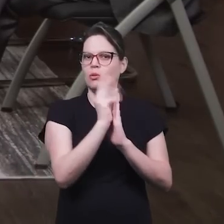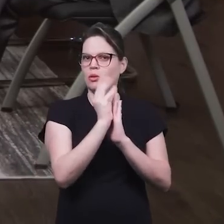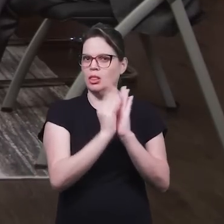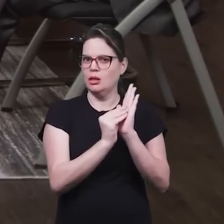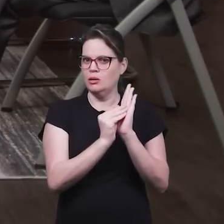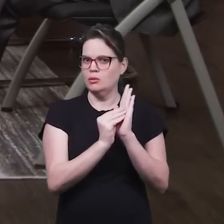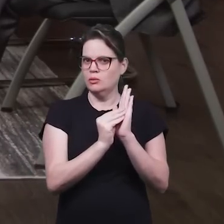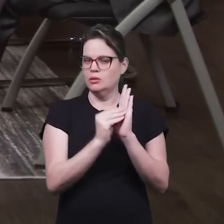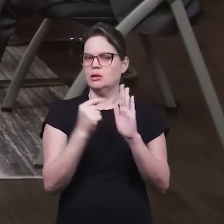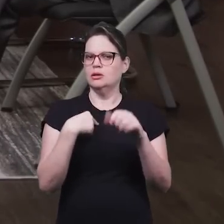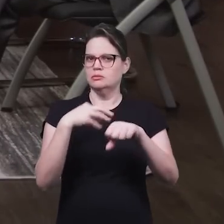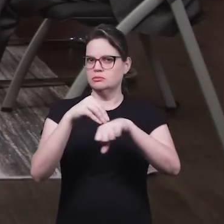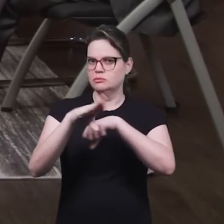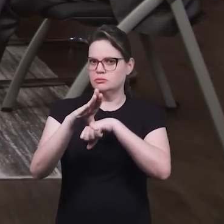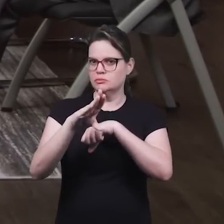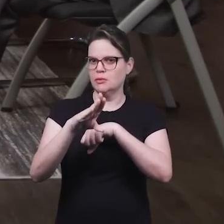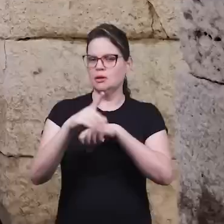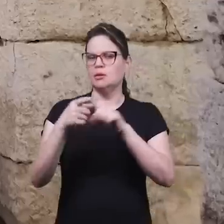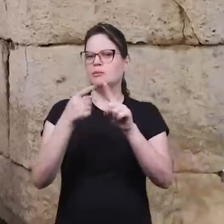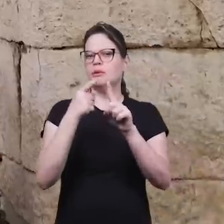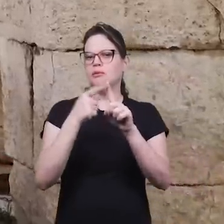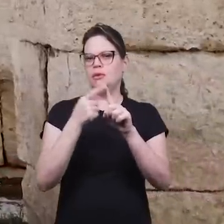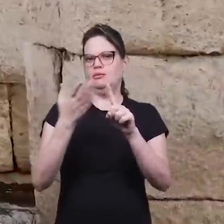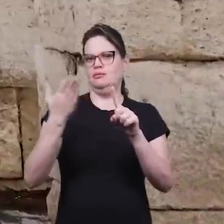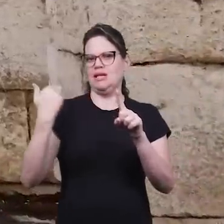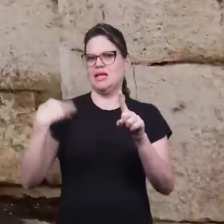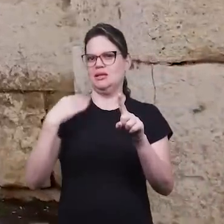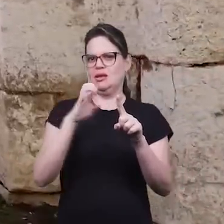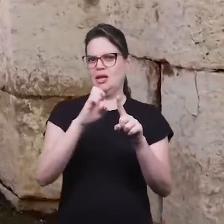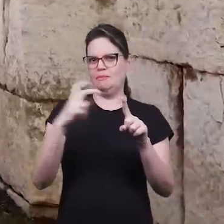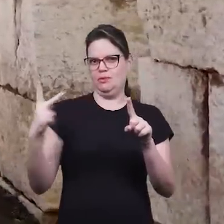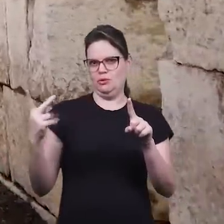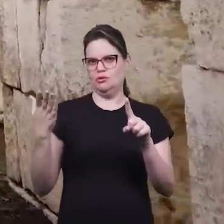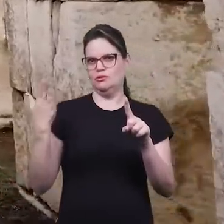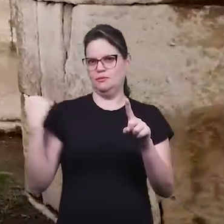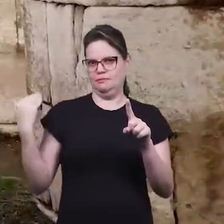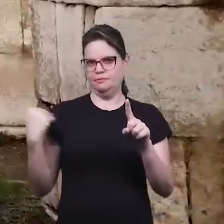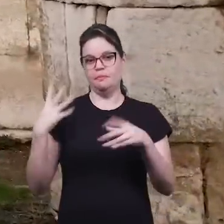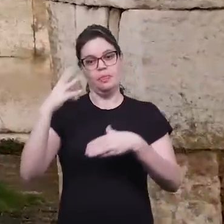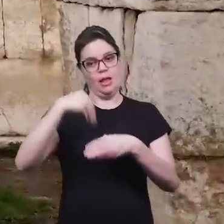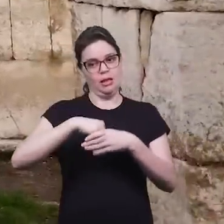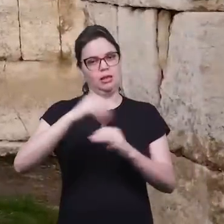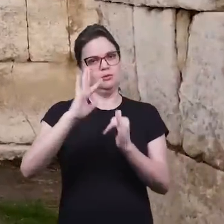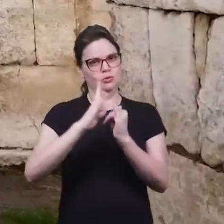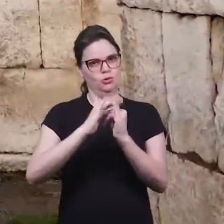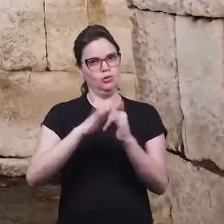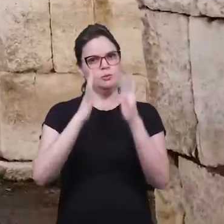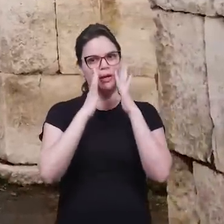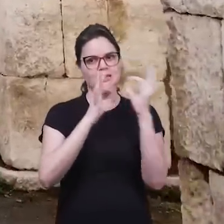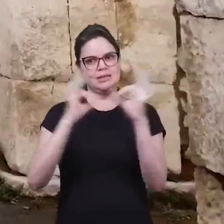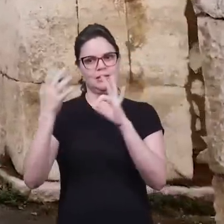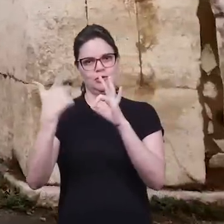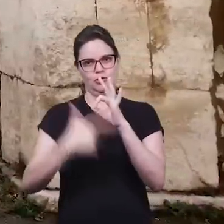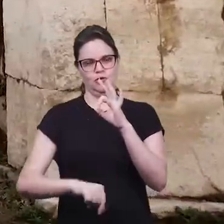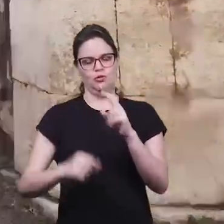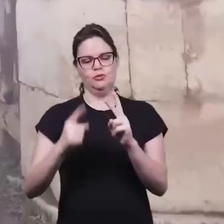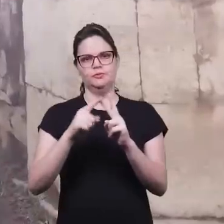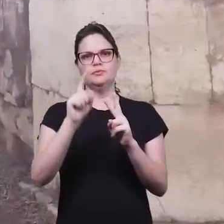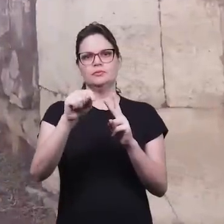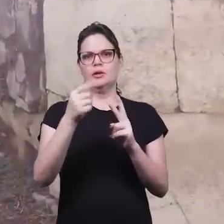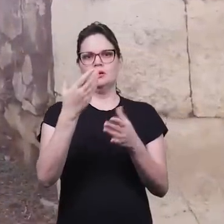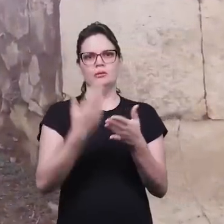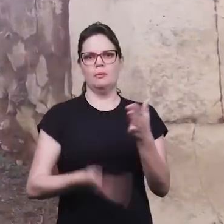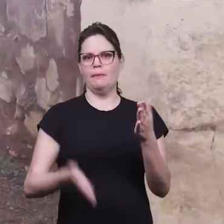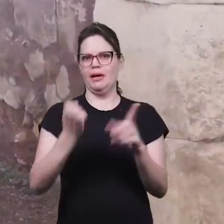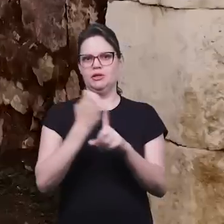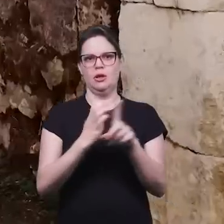eu recomendo 2 coisas. Que você assista todas as edições anteriores, repito, estão no nosso canal no YouTube. E outra recomendação, que você